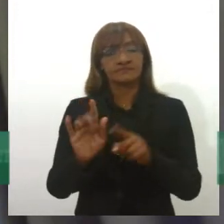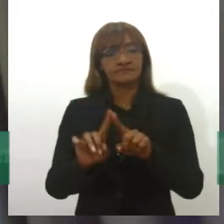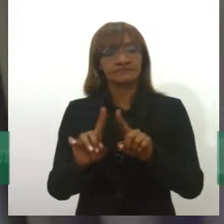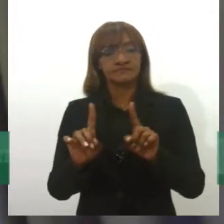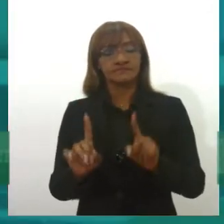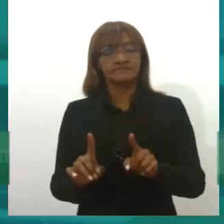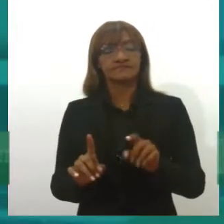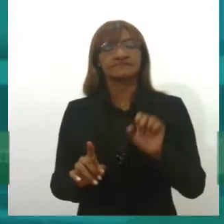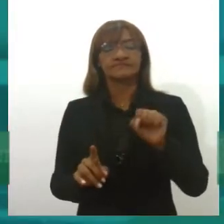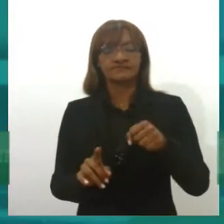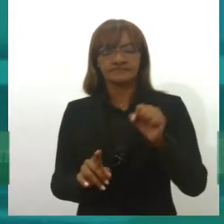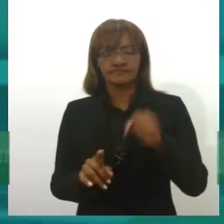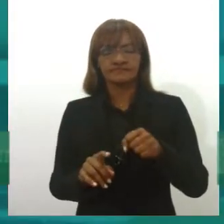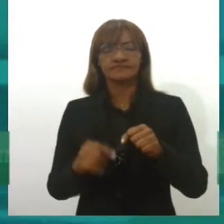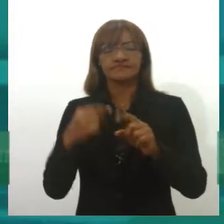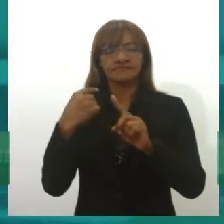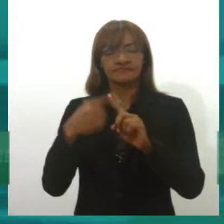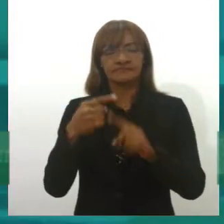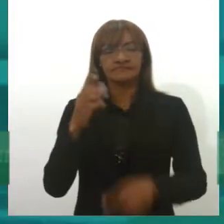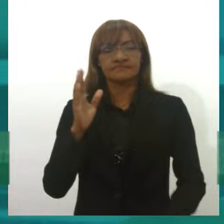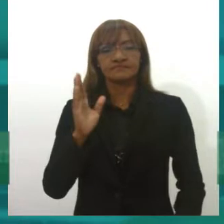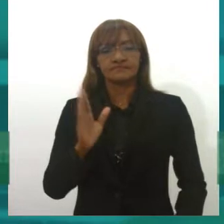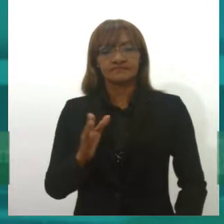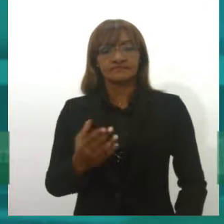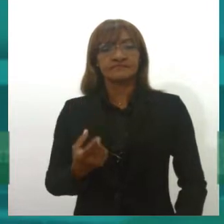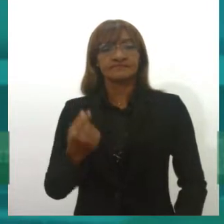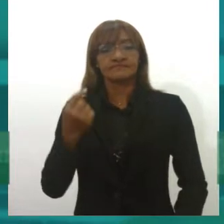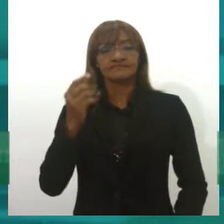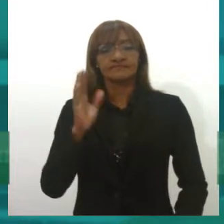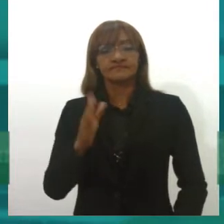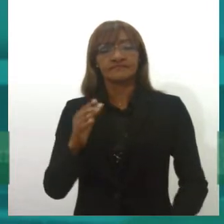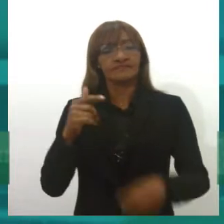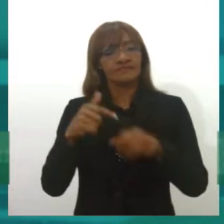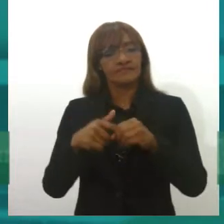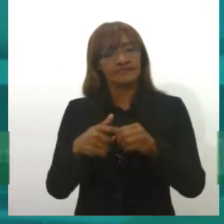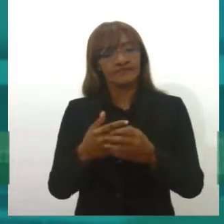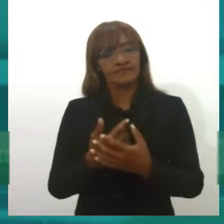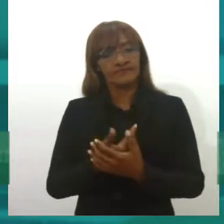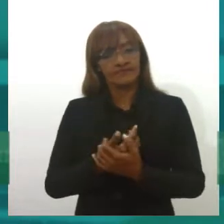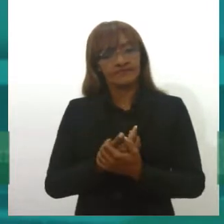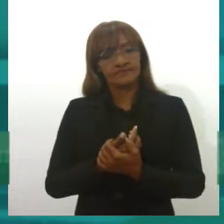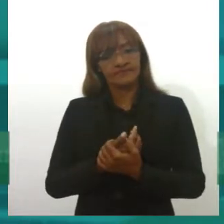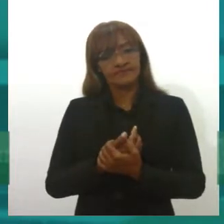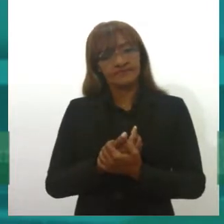vai ter um efeito bem positivo sobre o preço, tá? Então, porque.